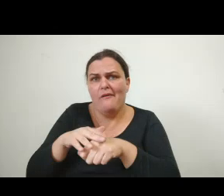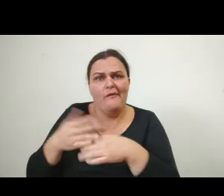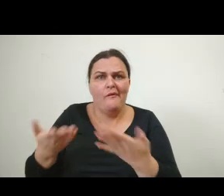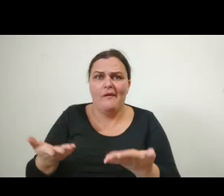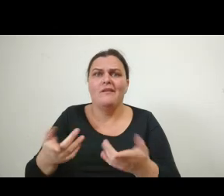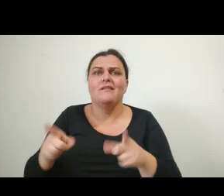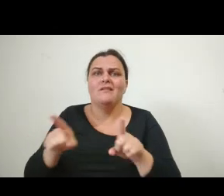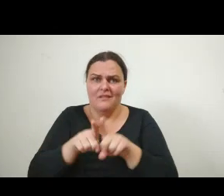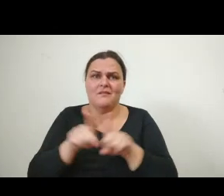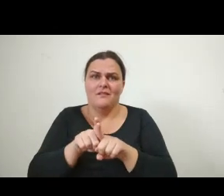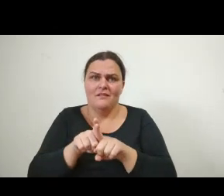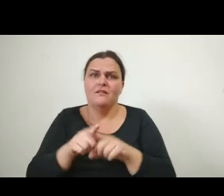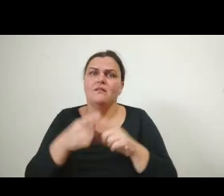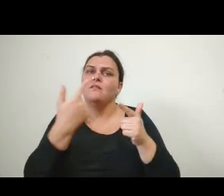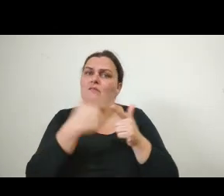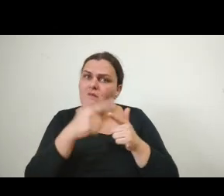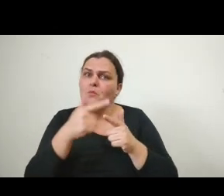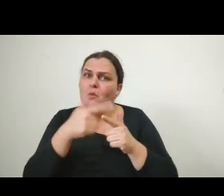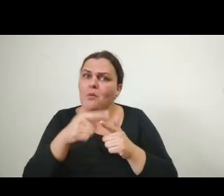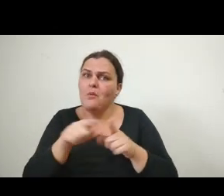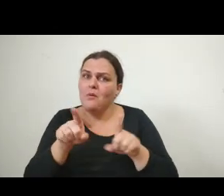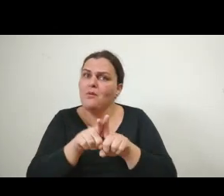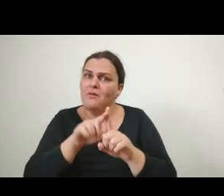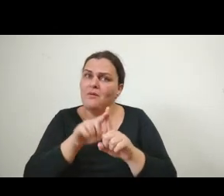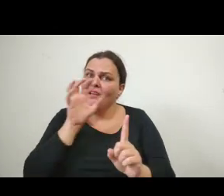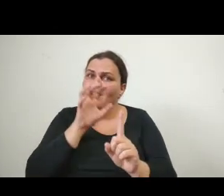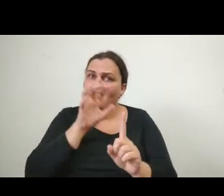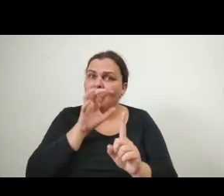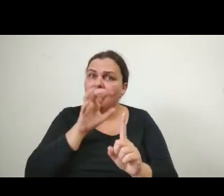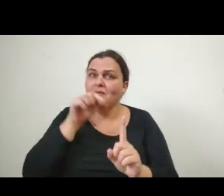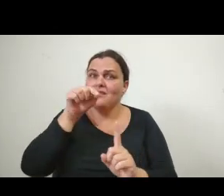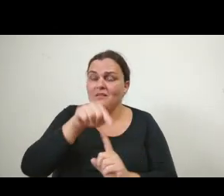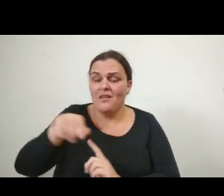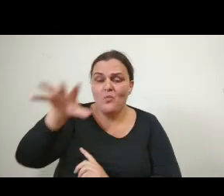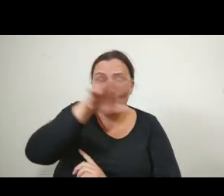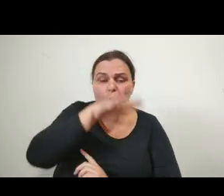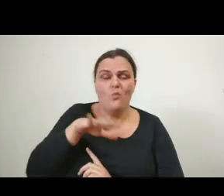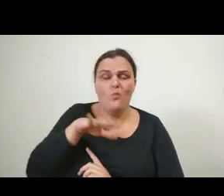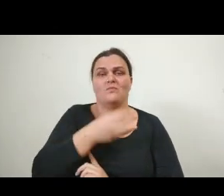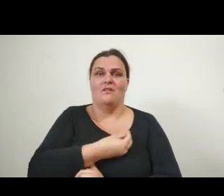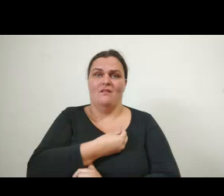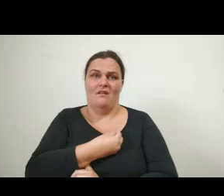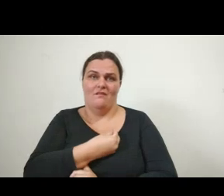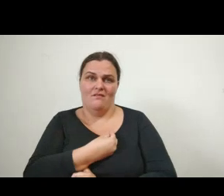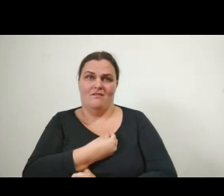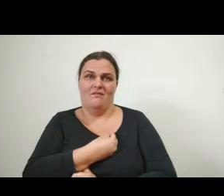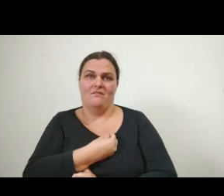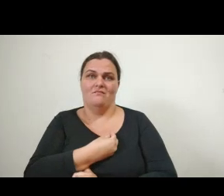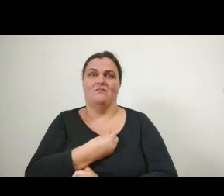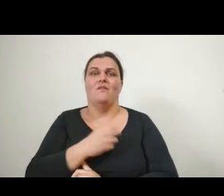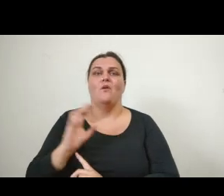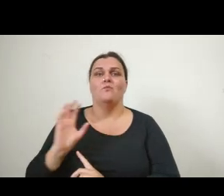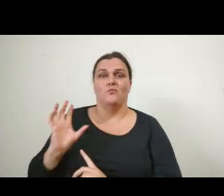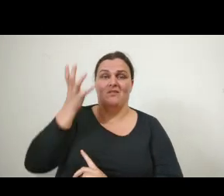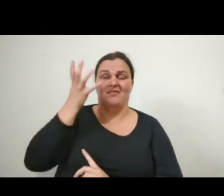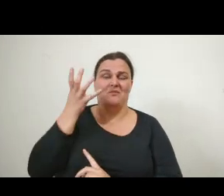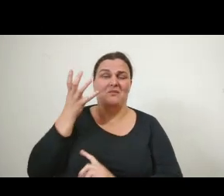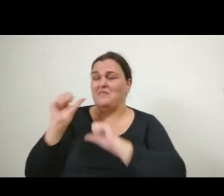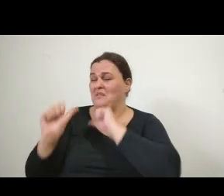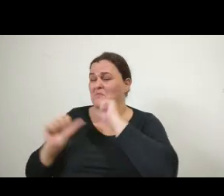eventos climáticos extremos, né, sobre a qualidade de vida da população, sobre a sua saúde. A gente pode